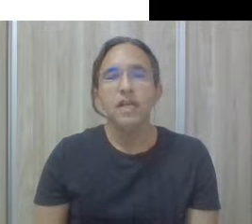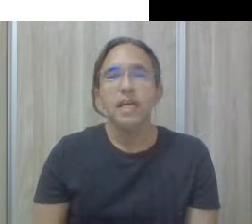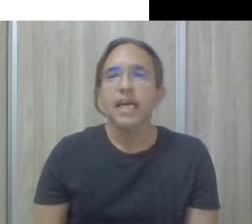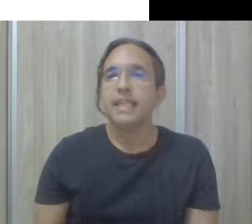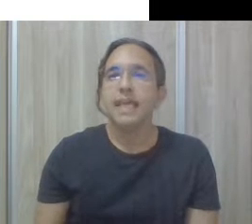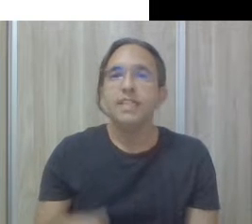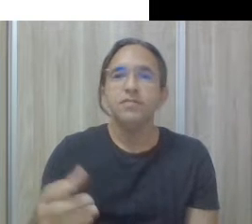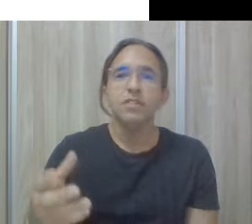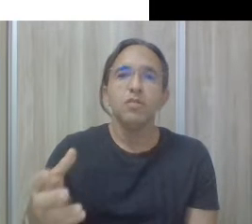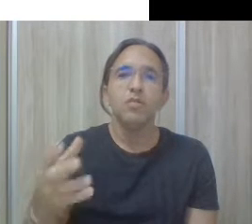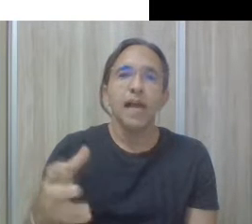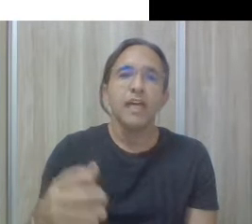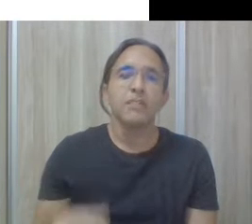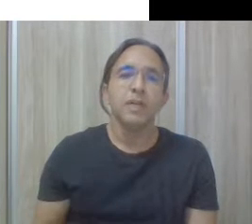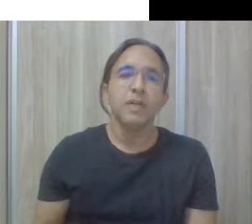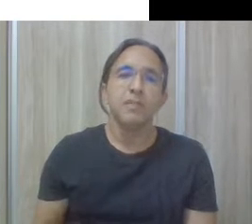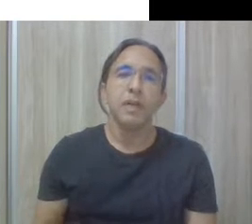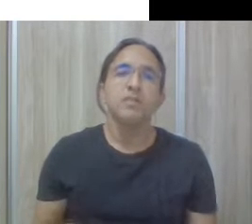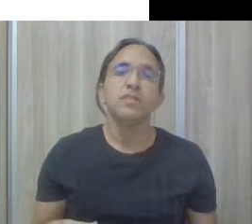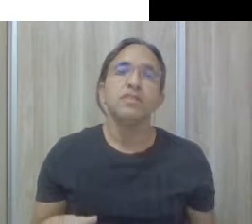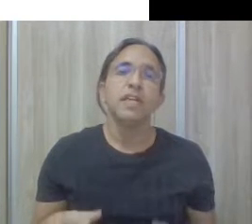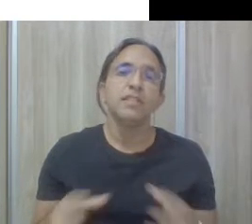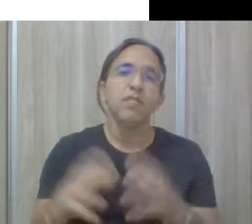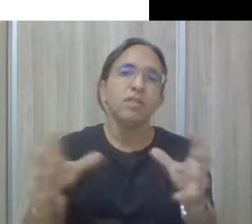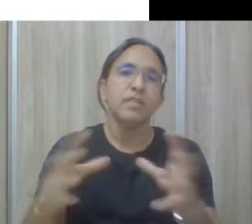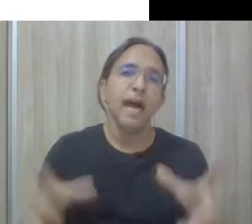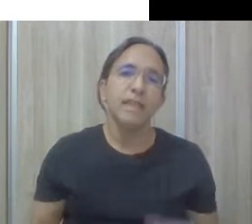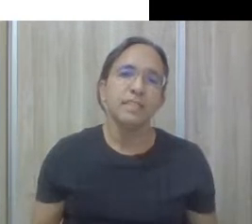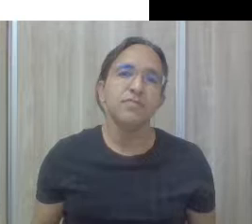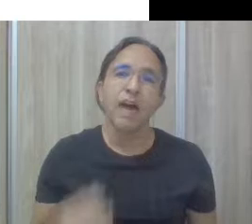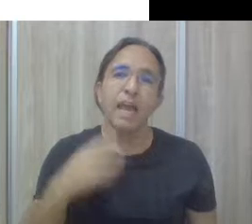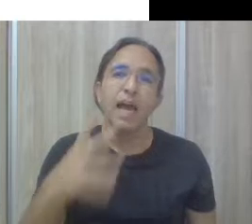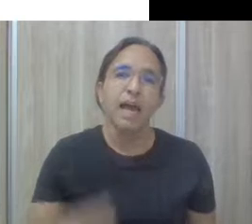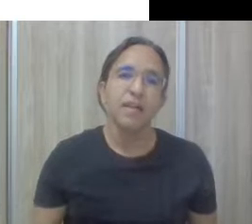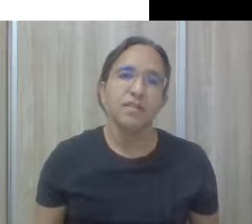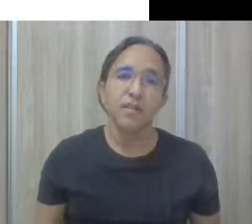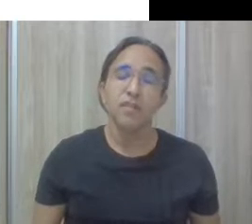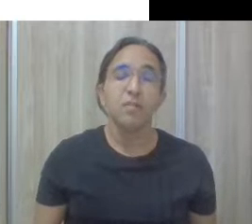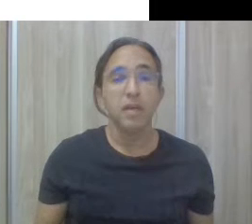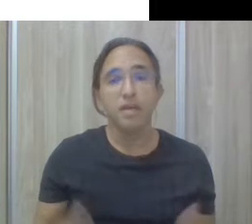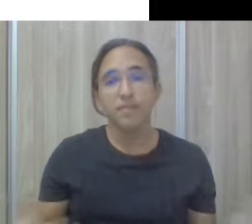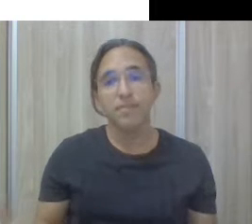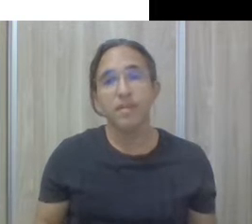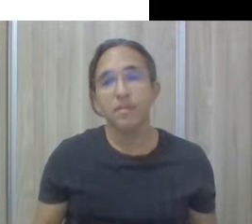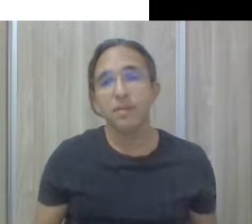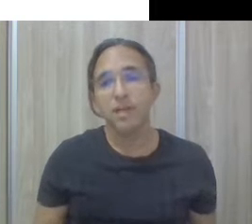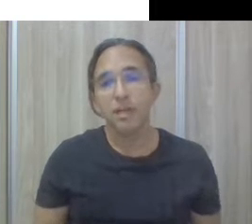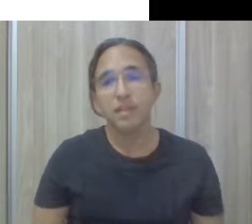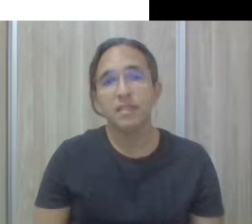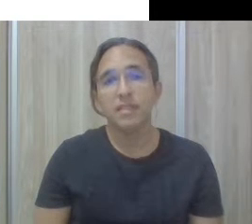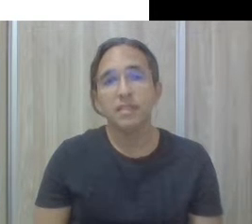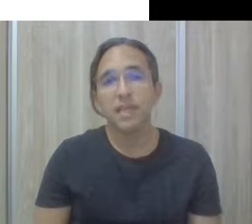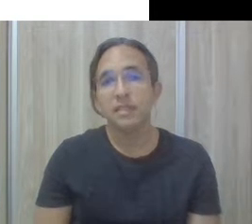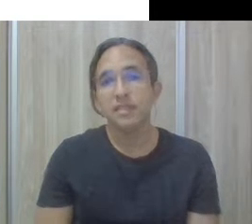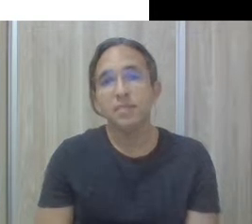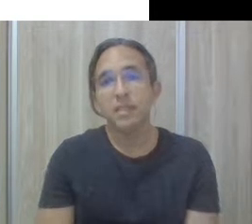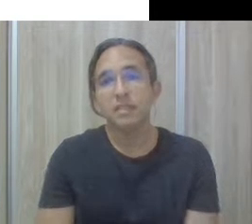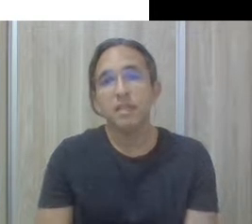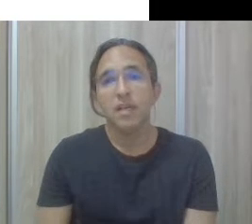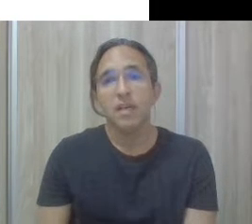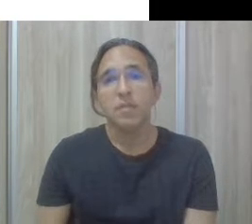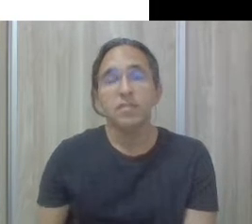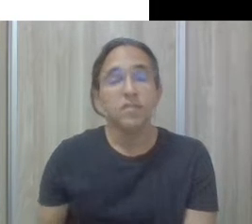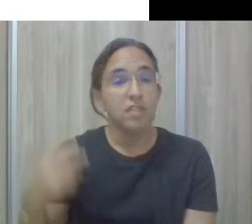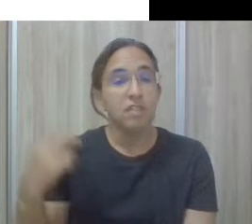vídeo que ela tem dificuldade, por exemplo, ela não se sente à vontade em falar. Eu também acredito que é assim